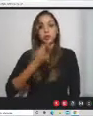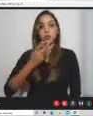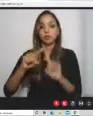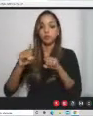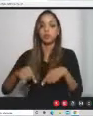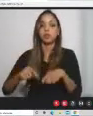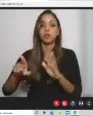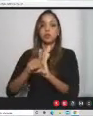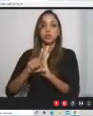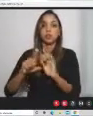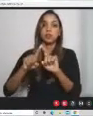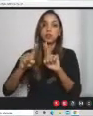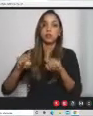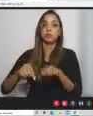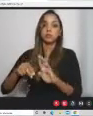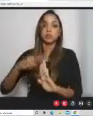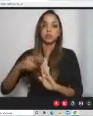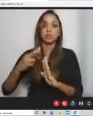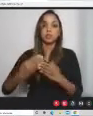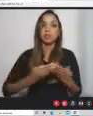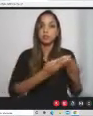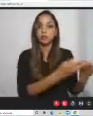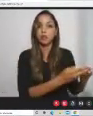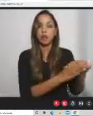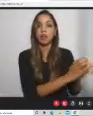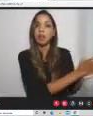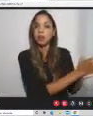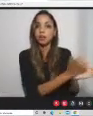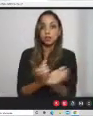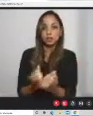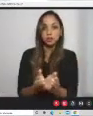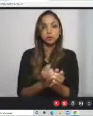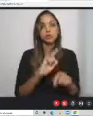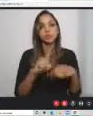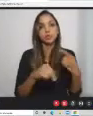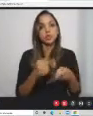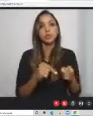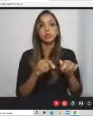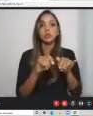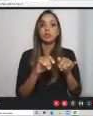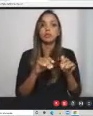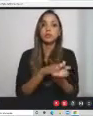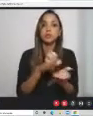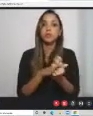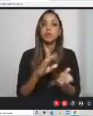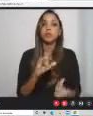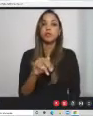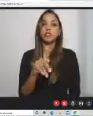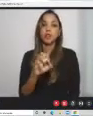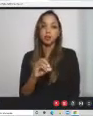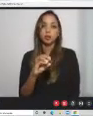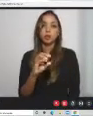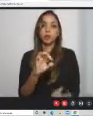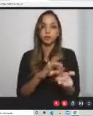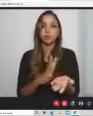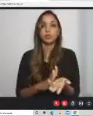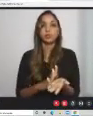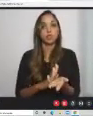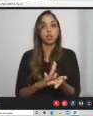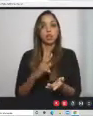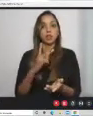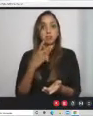lidos na sessão serão encaminhados às comissões constituídas e publicadas no Diário Oficial. Ainda em tempo, dizendo que o uso da tribuna é 10 minutos, podendo